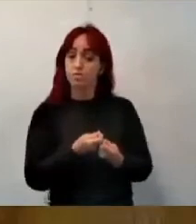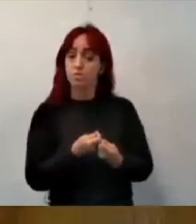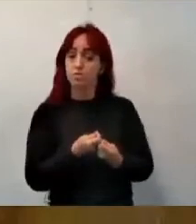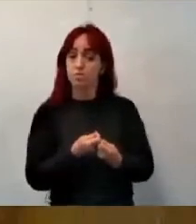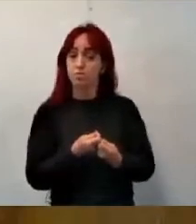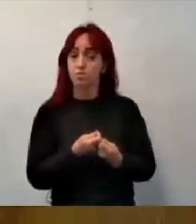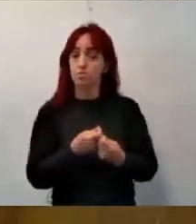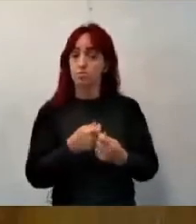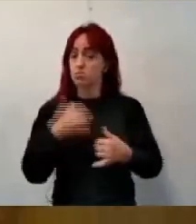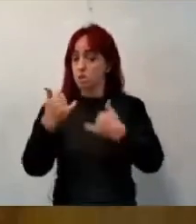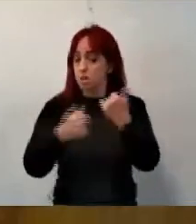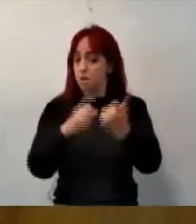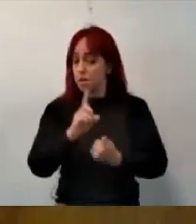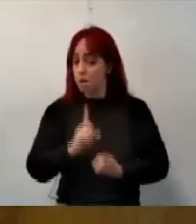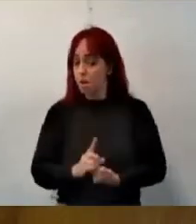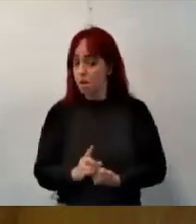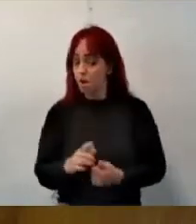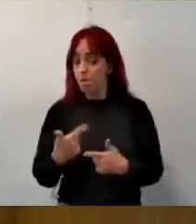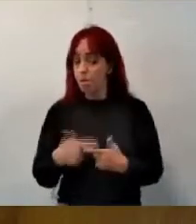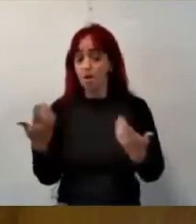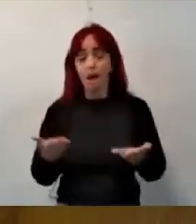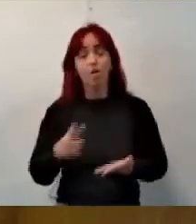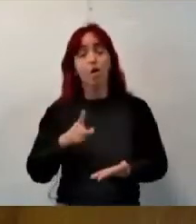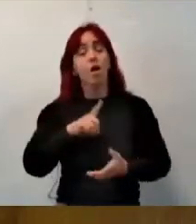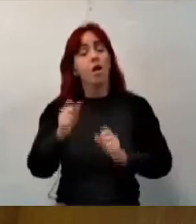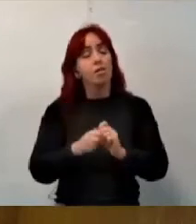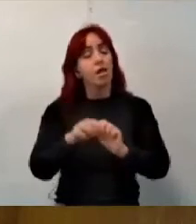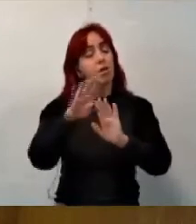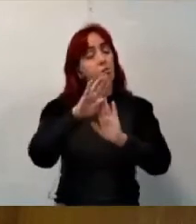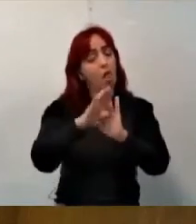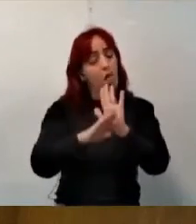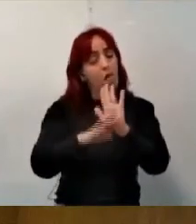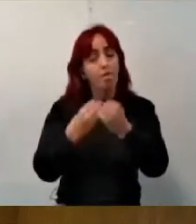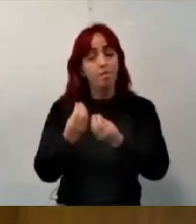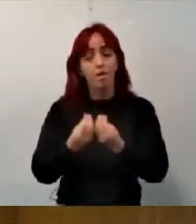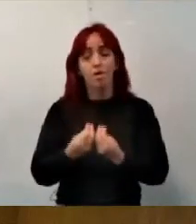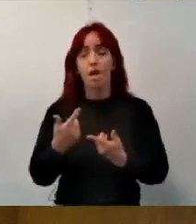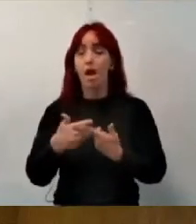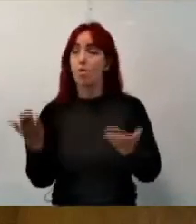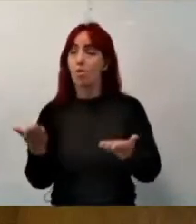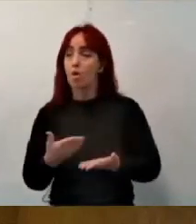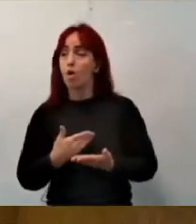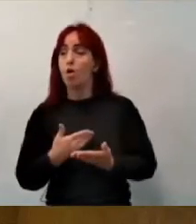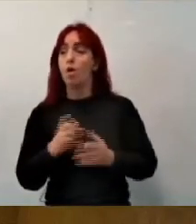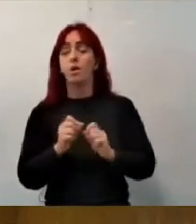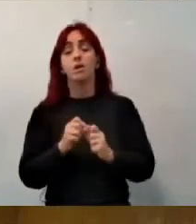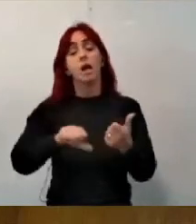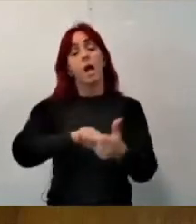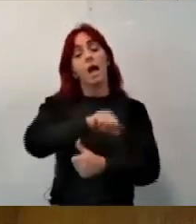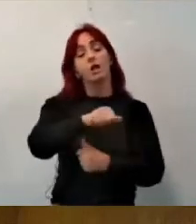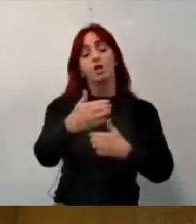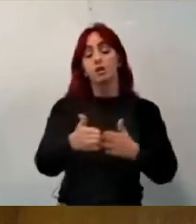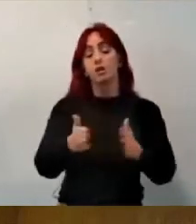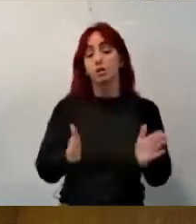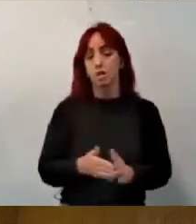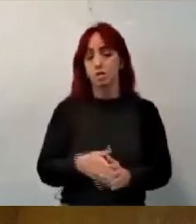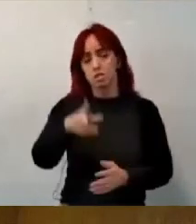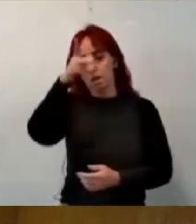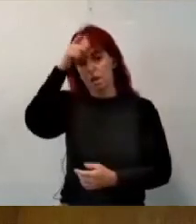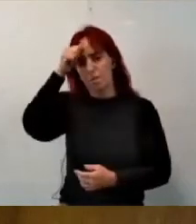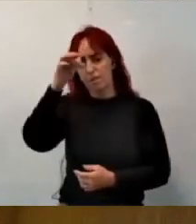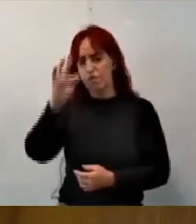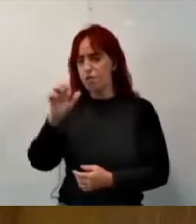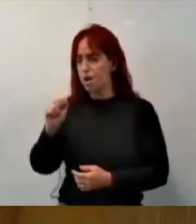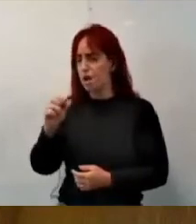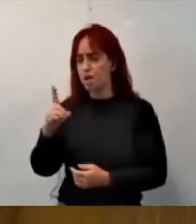por que agora o negócio é a toque de caixa Prefeito fouad o senhor venceu a eleição as pessoas